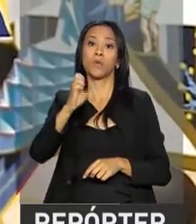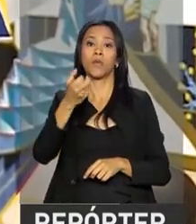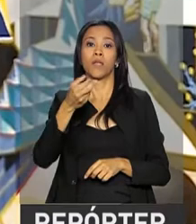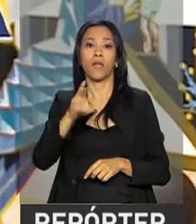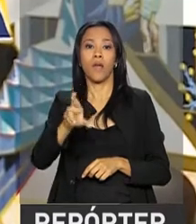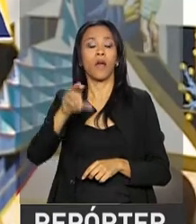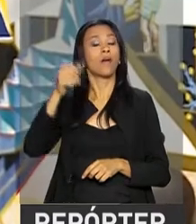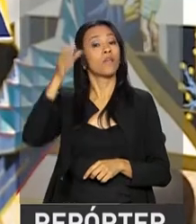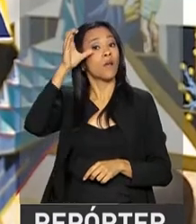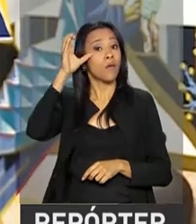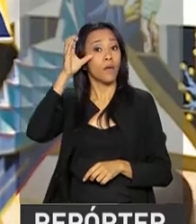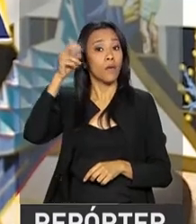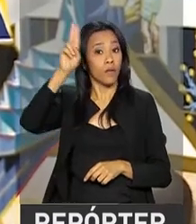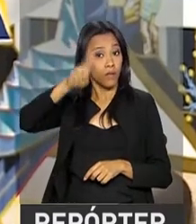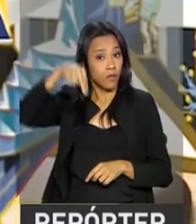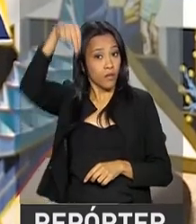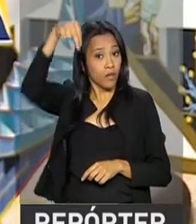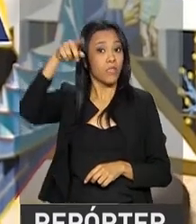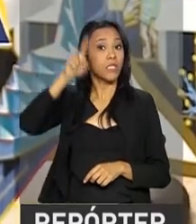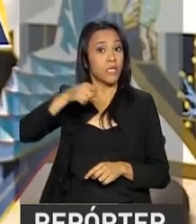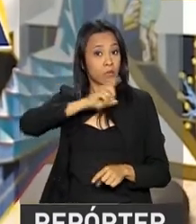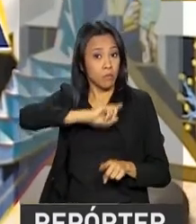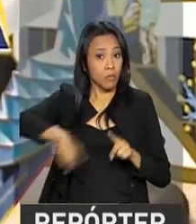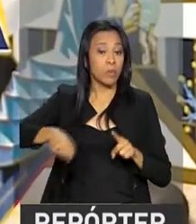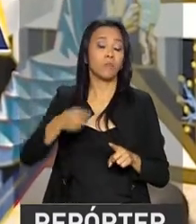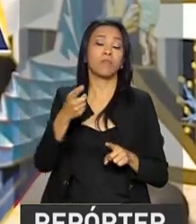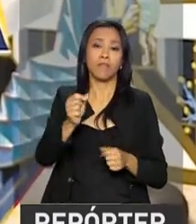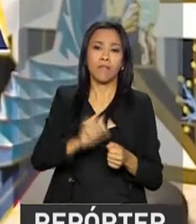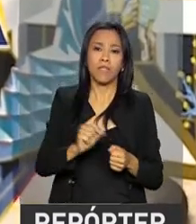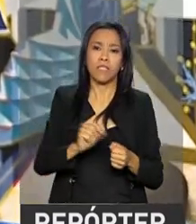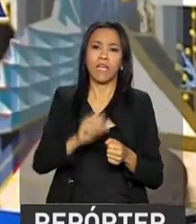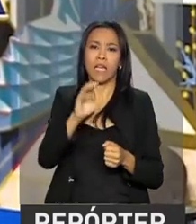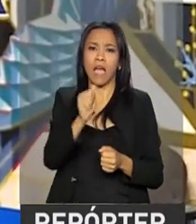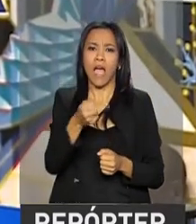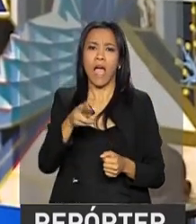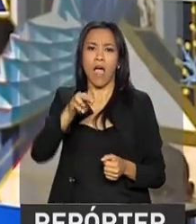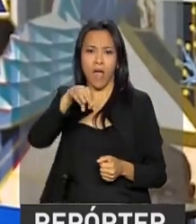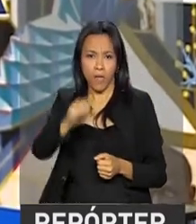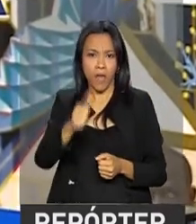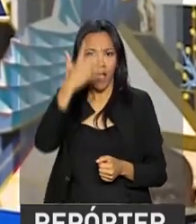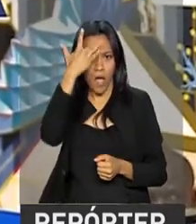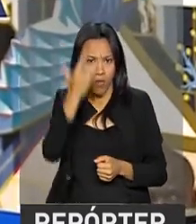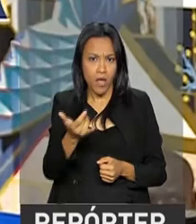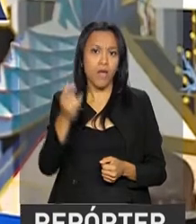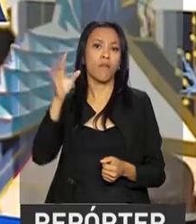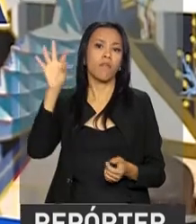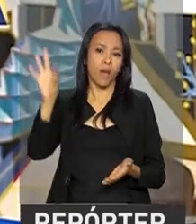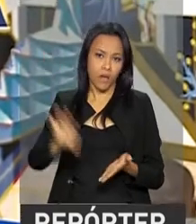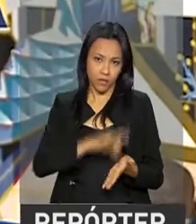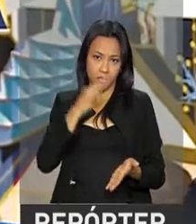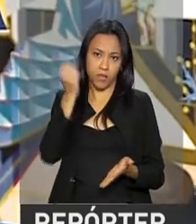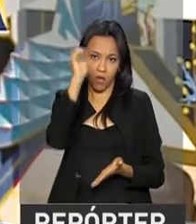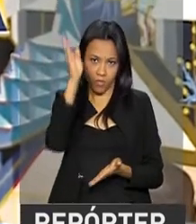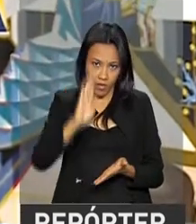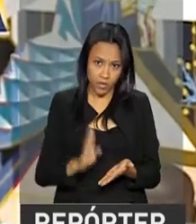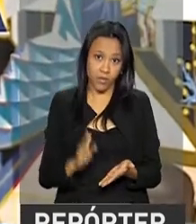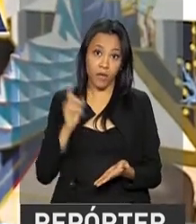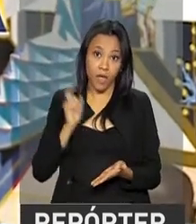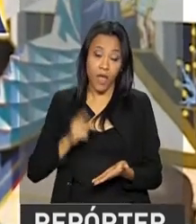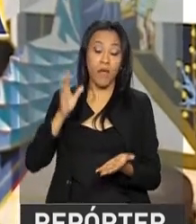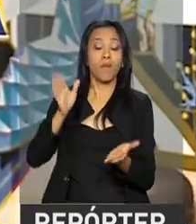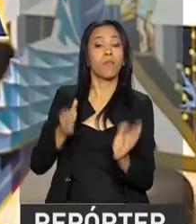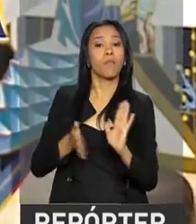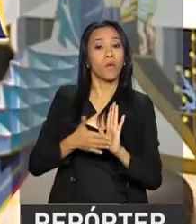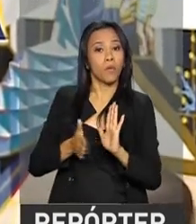falou sobre o tratado para a proibição de armas nucleares que será ratificado amanhã pelo Brasil. Esse tratado que foi proposto pelo